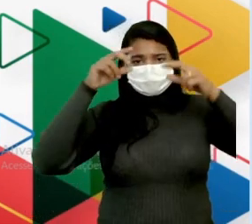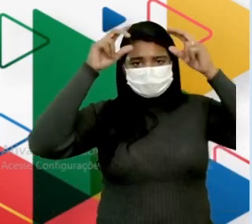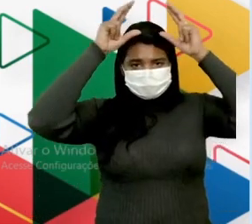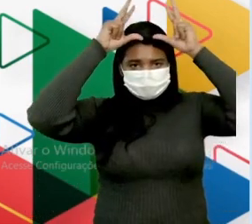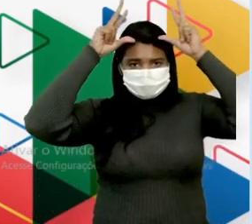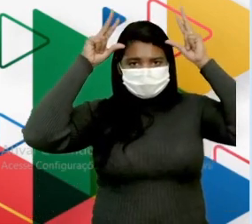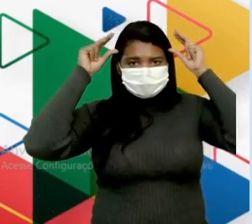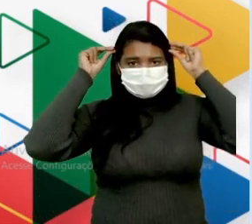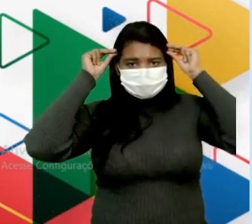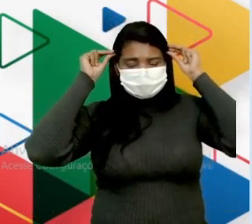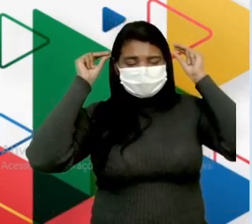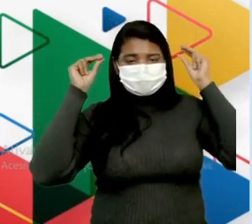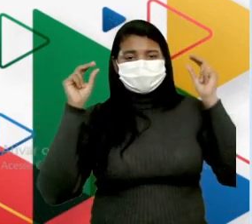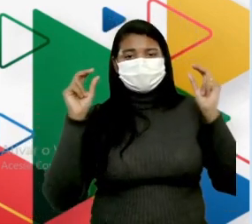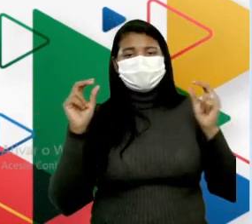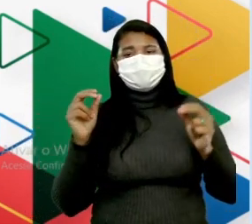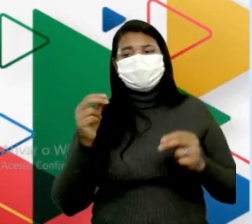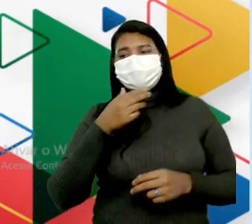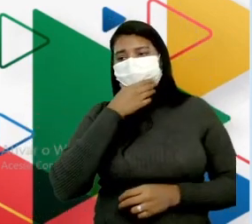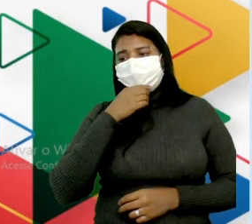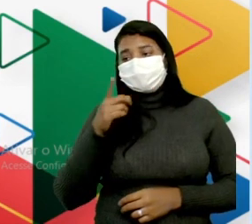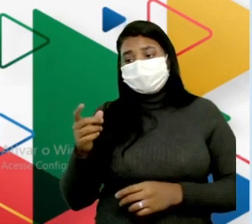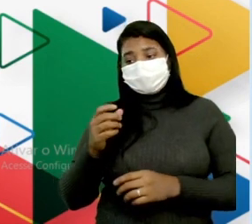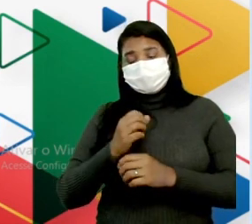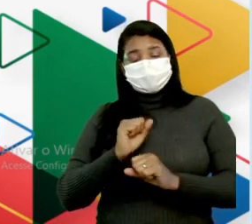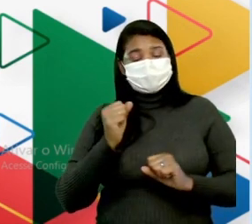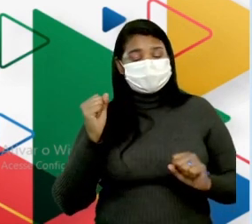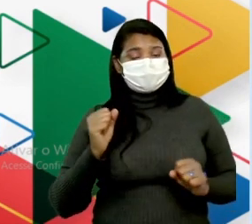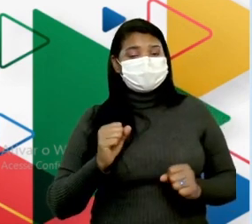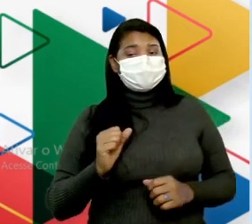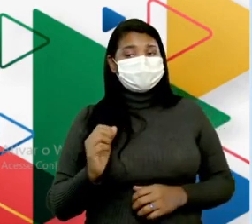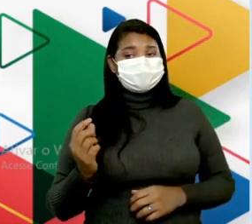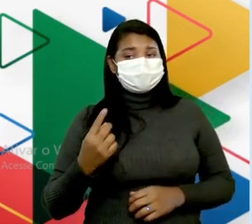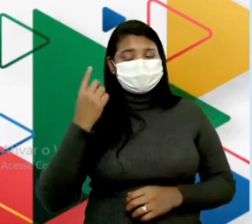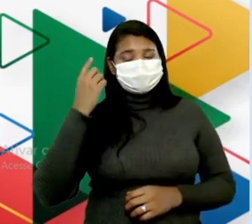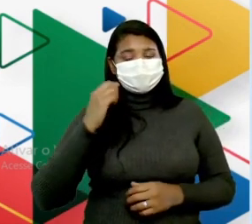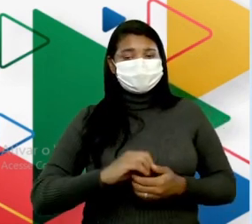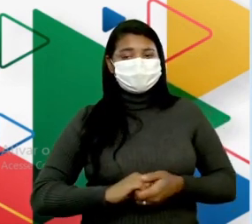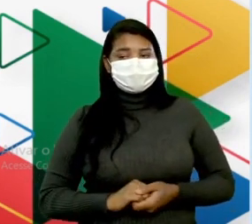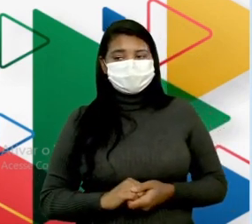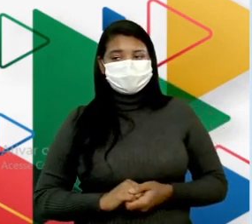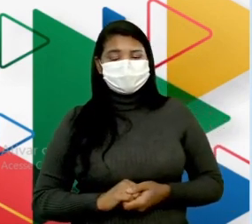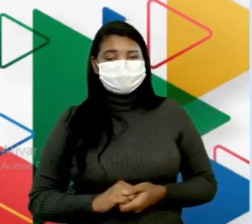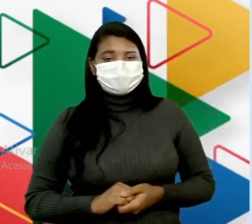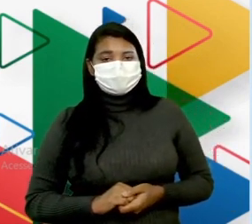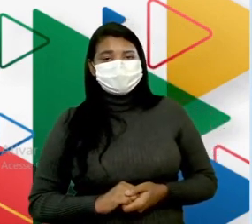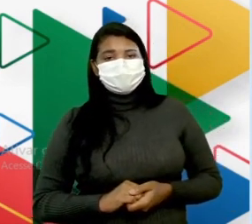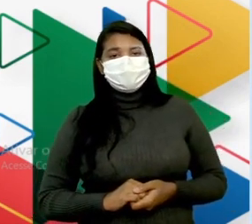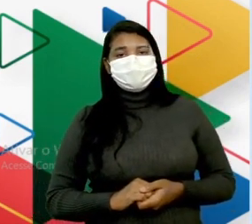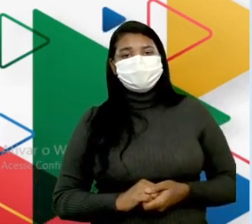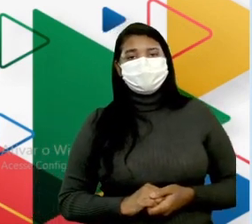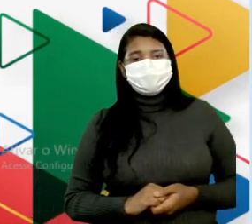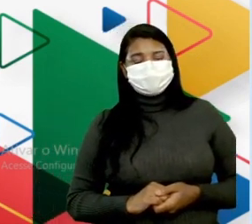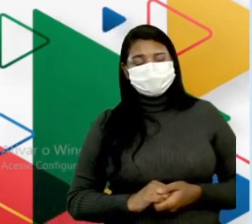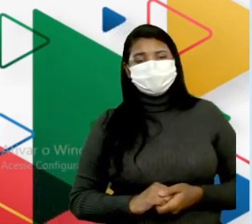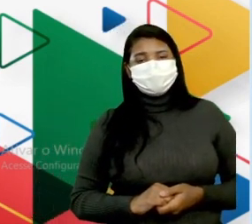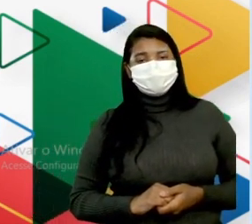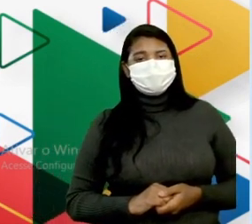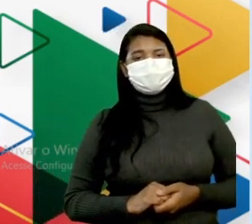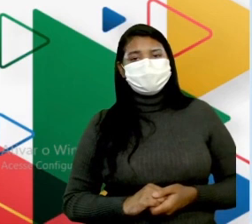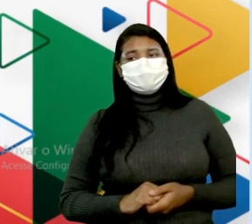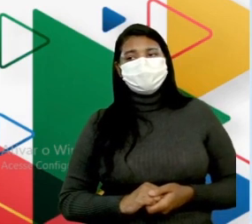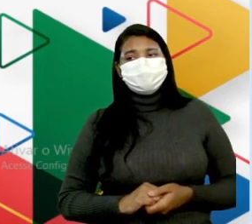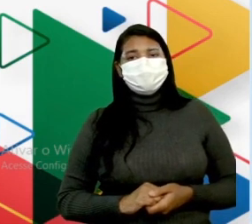It was big. Ele era grande. E were para you, we, you, they. Né?